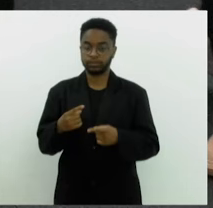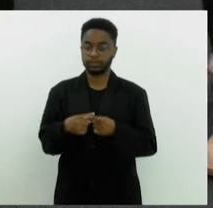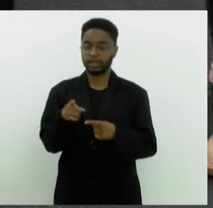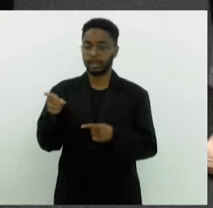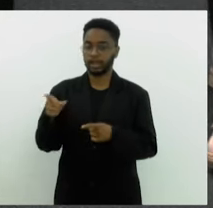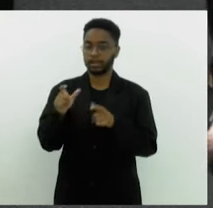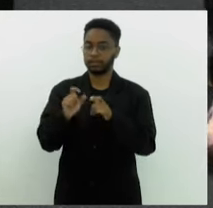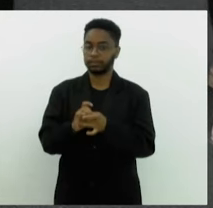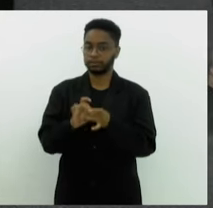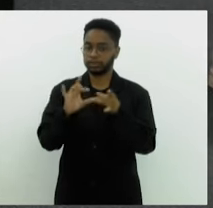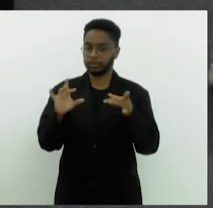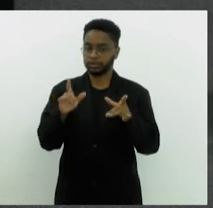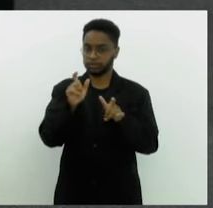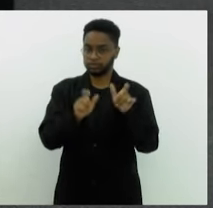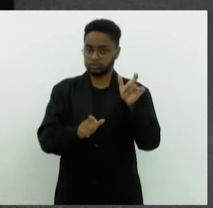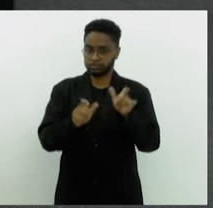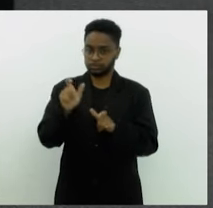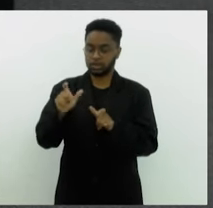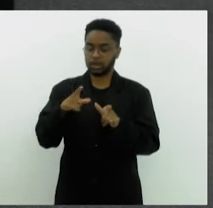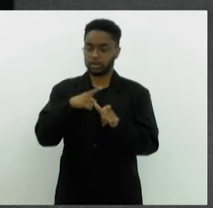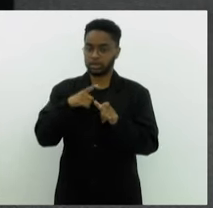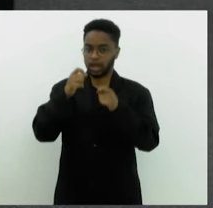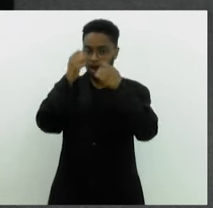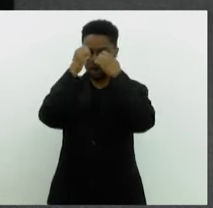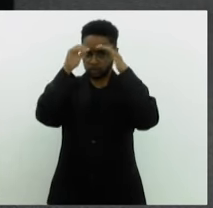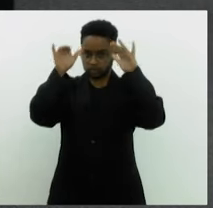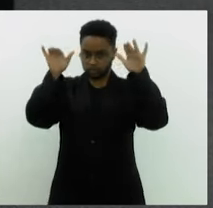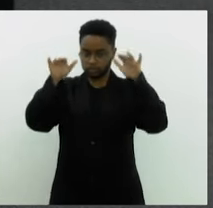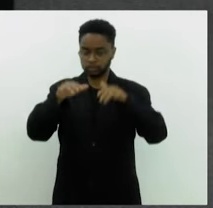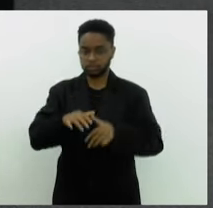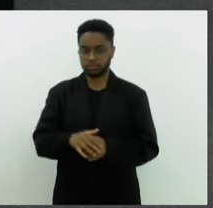que pessoas com transtorno do espectro autista